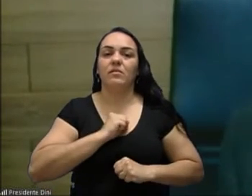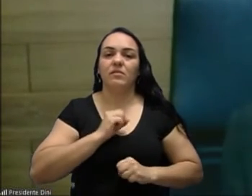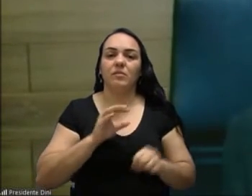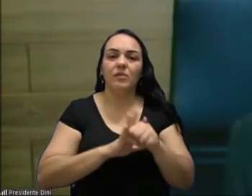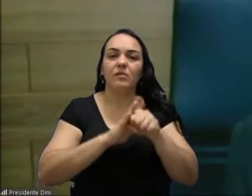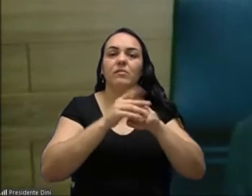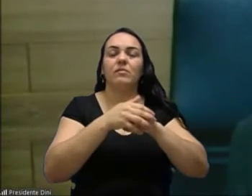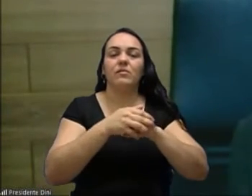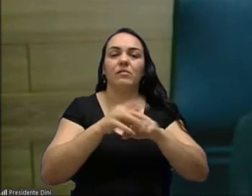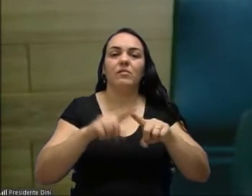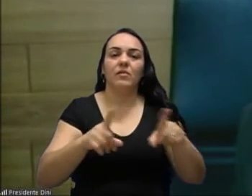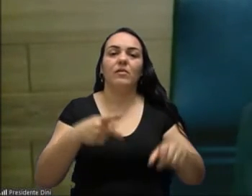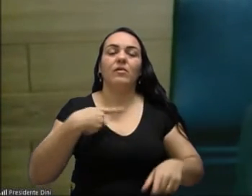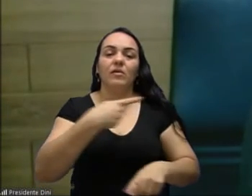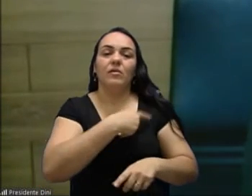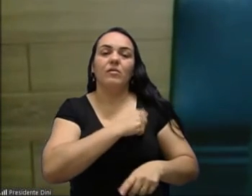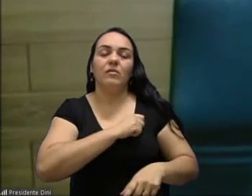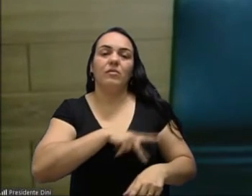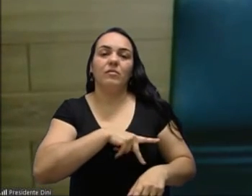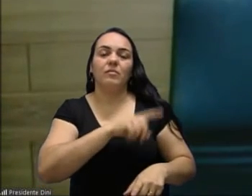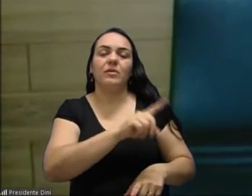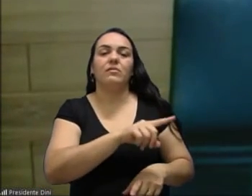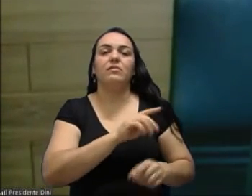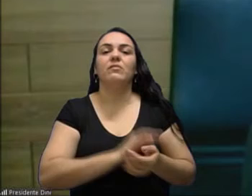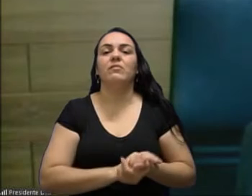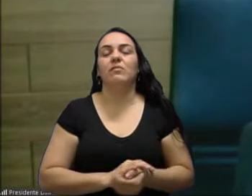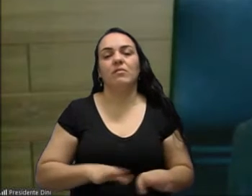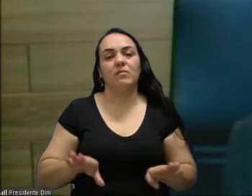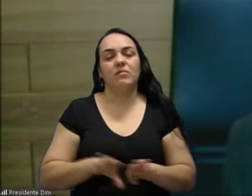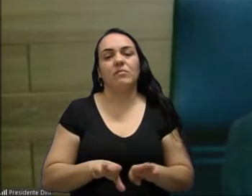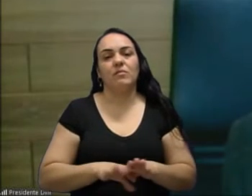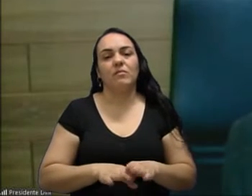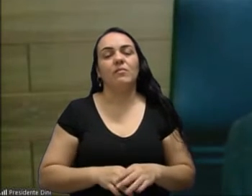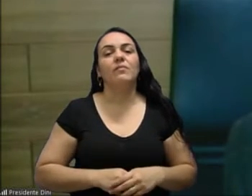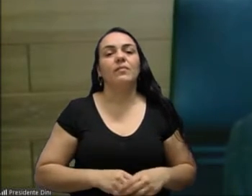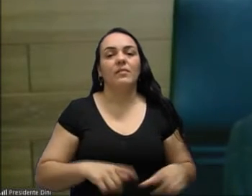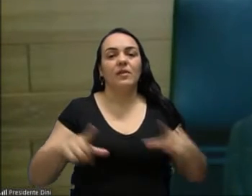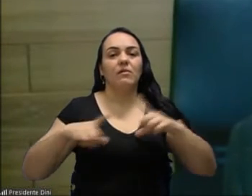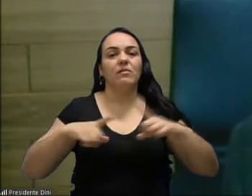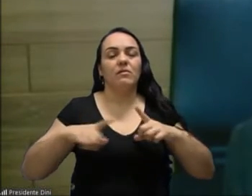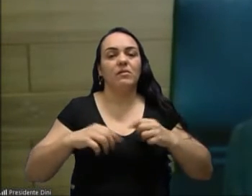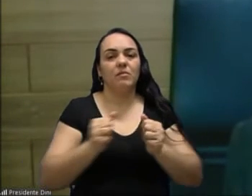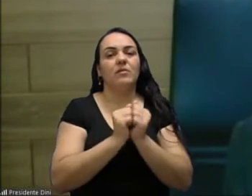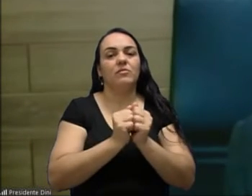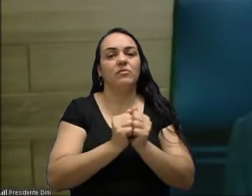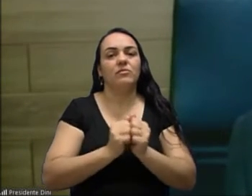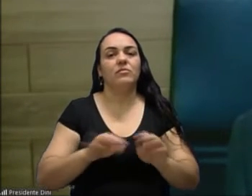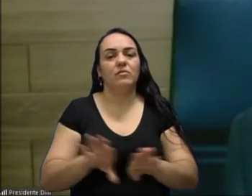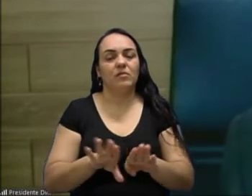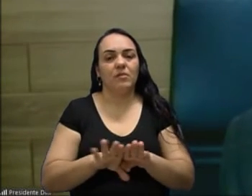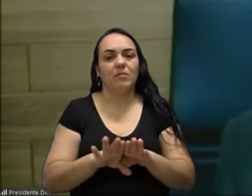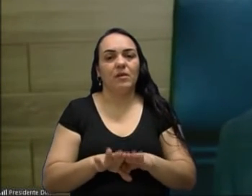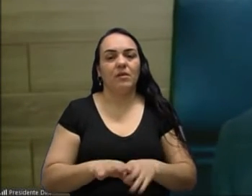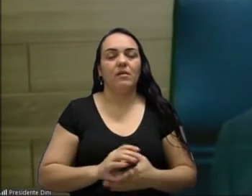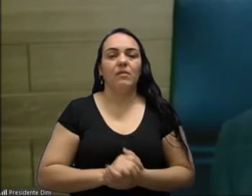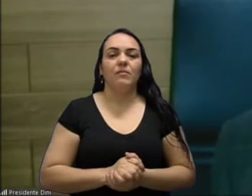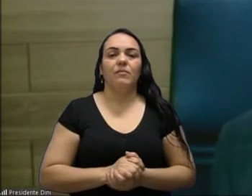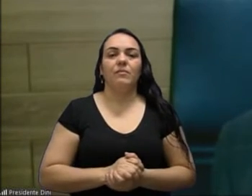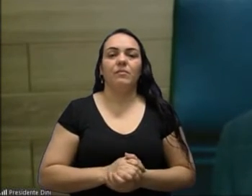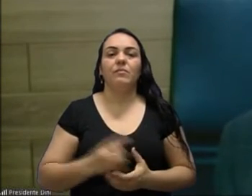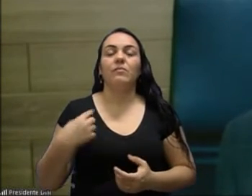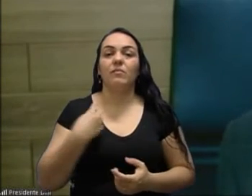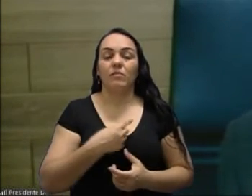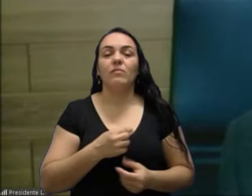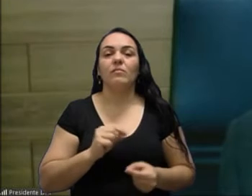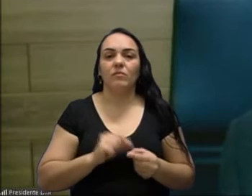vereador pastor Apolo e também do seu chefe de gabinete senhor Everson tá então nós